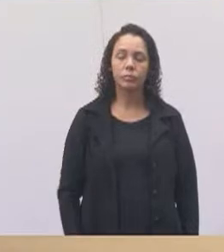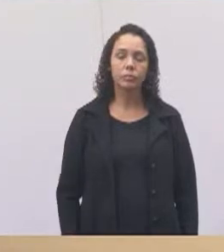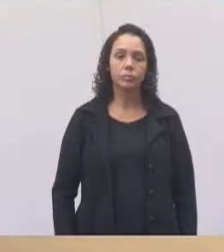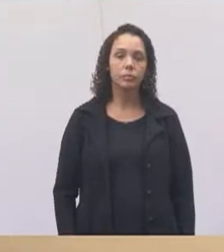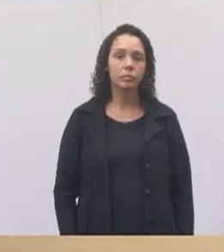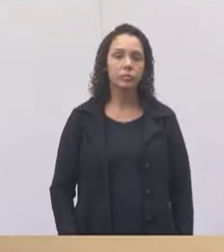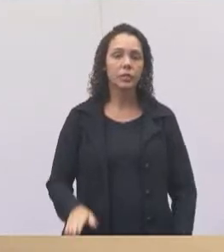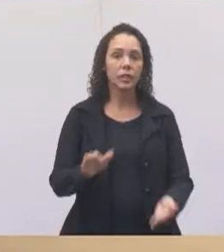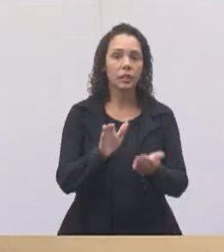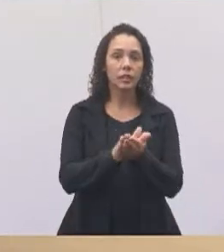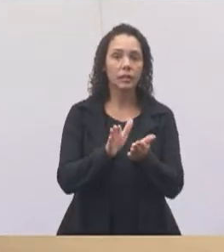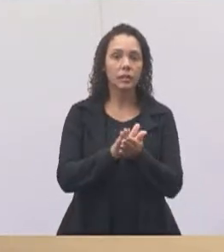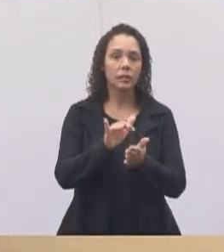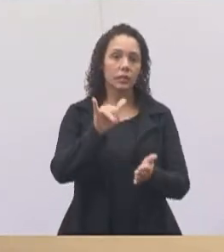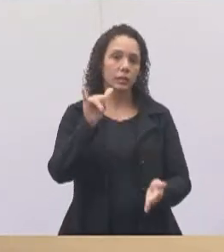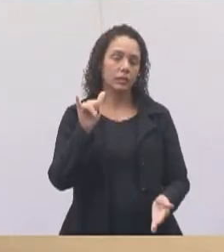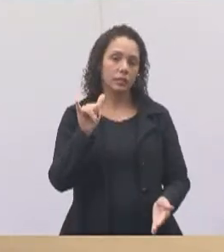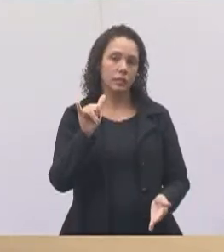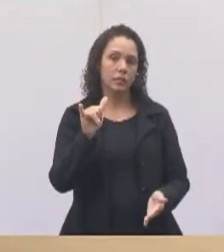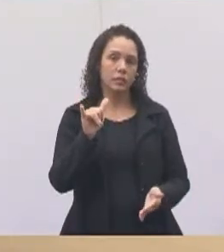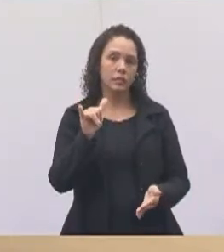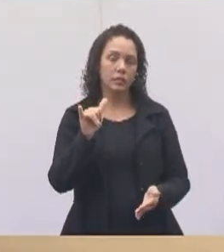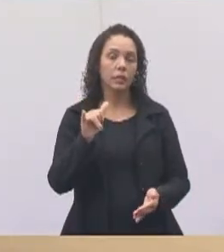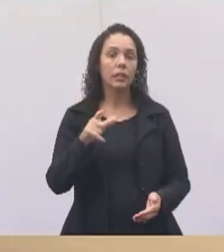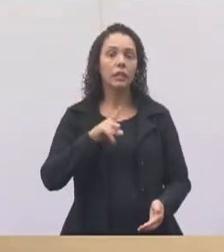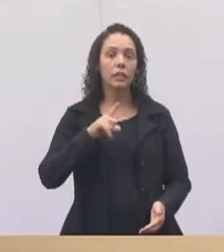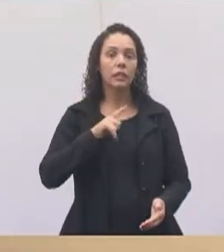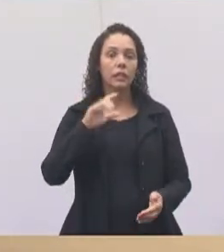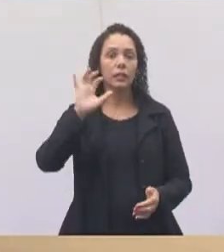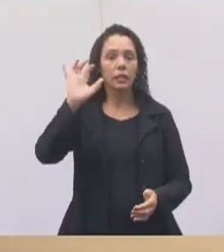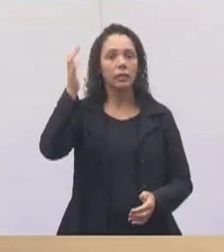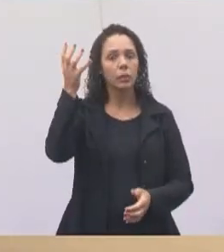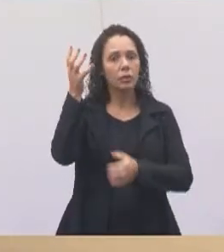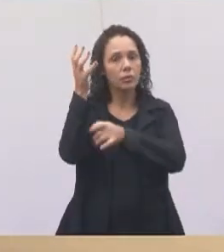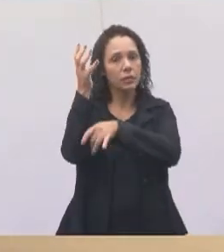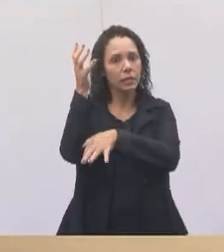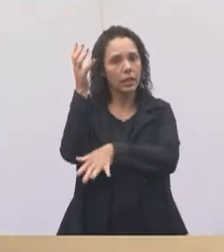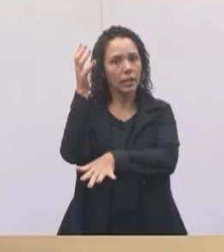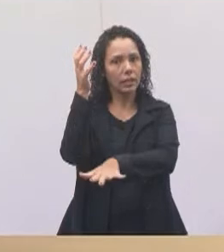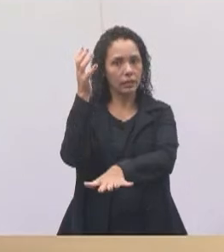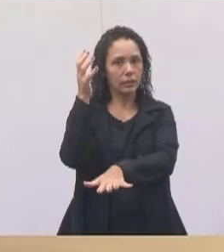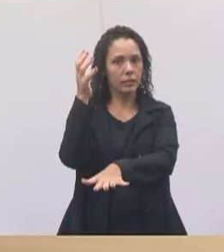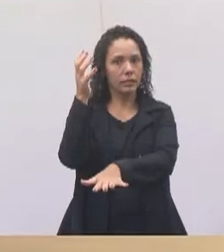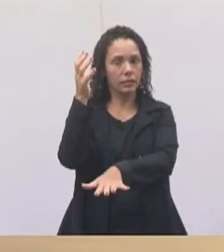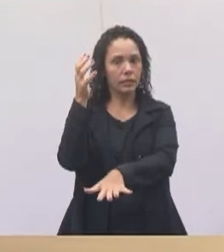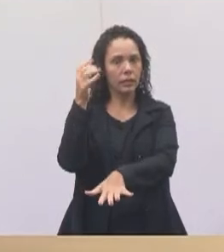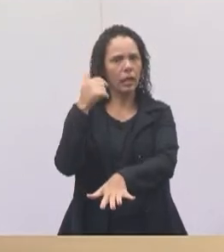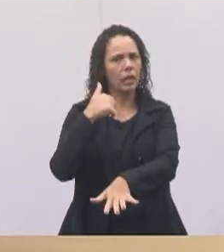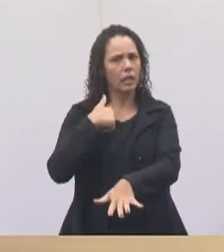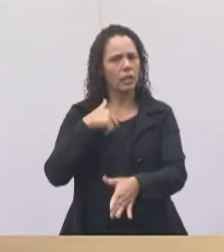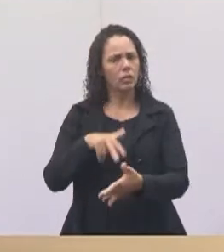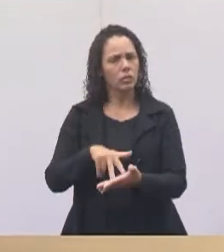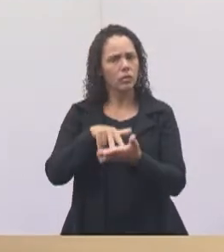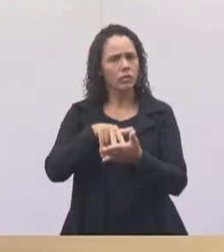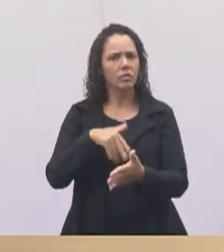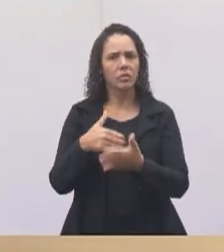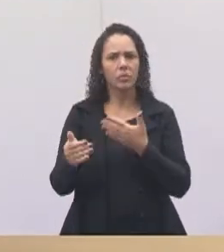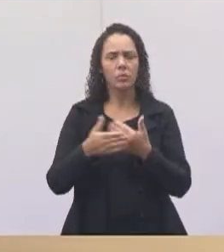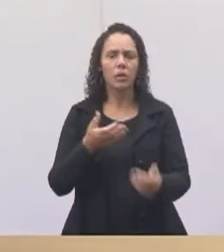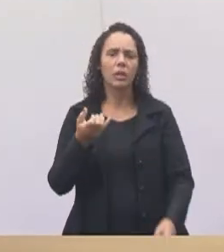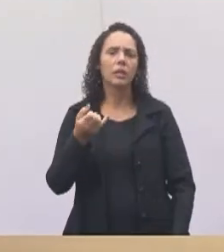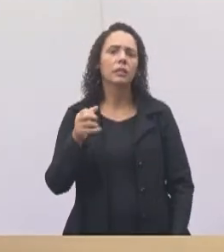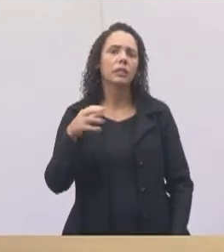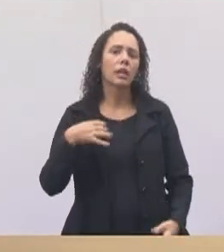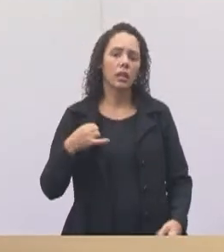nessa cidade, que não é só um tronco, é uma raiz. E eu tenho raiz, independente que eu esteja de terno,